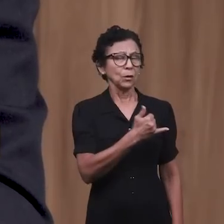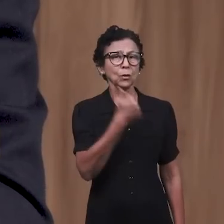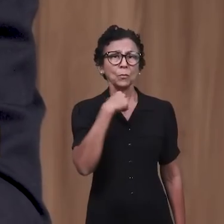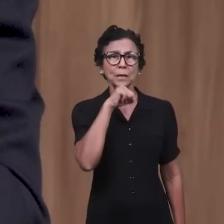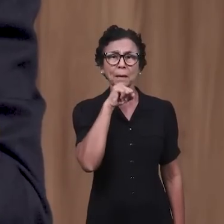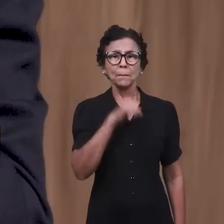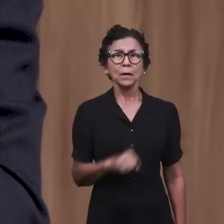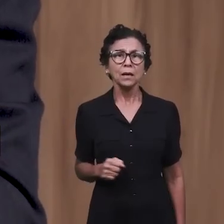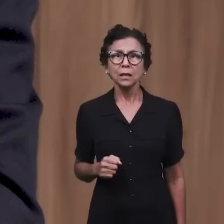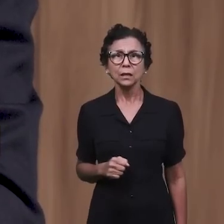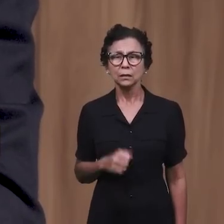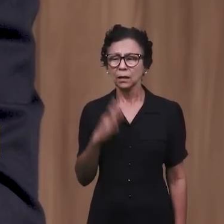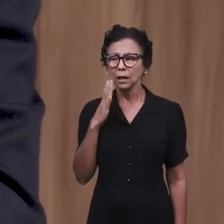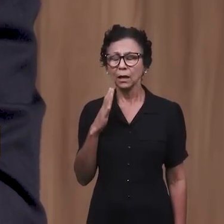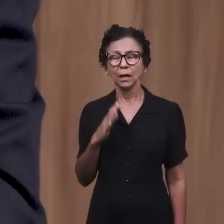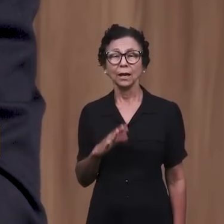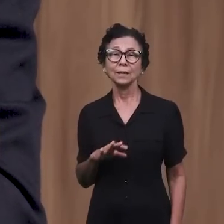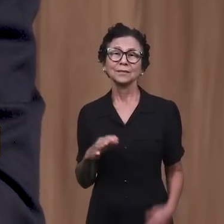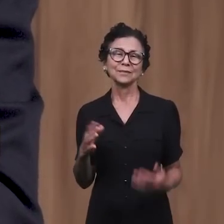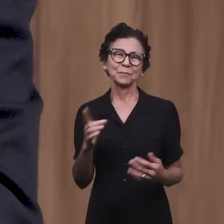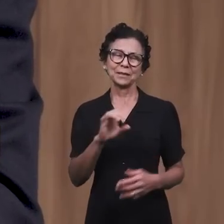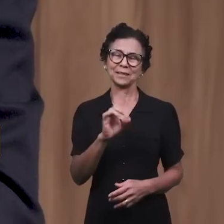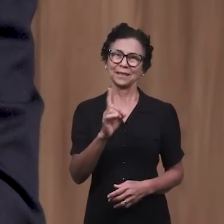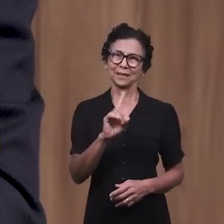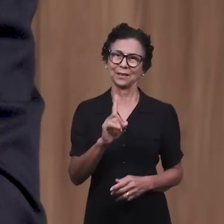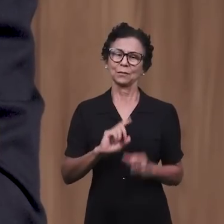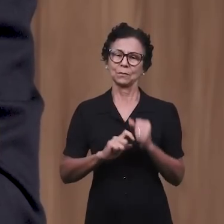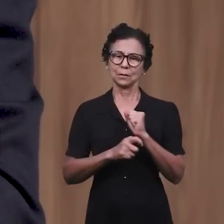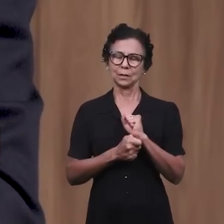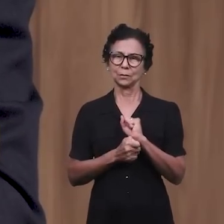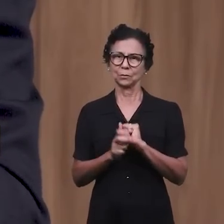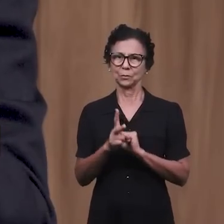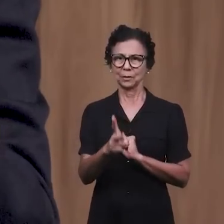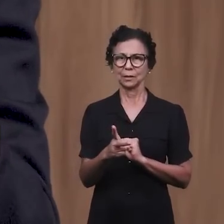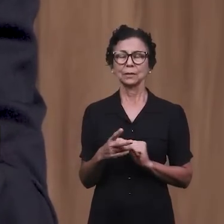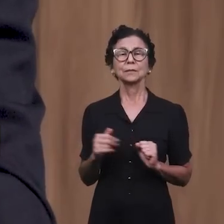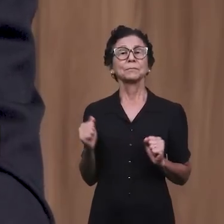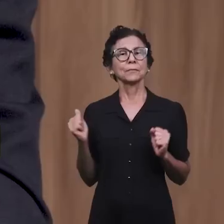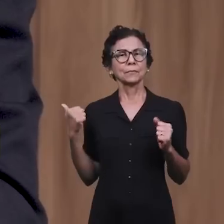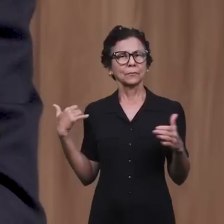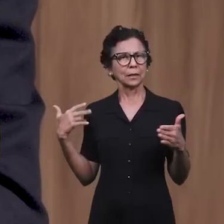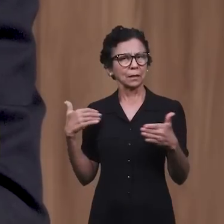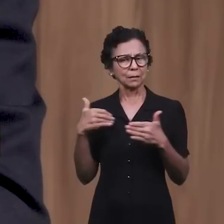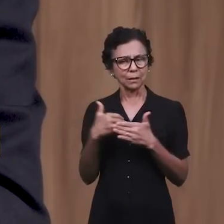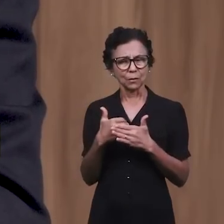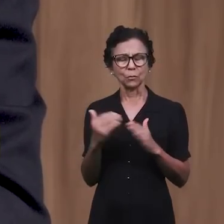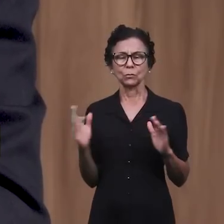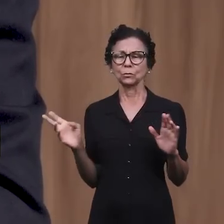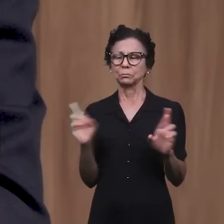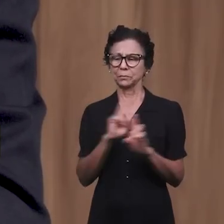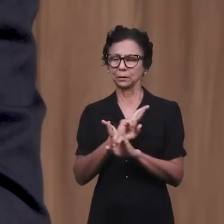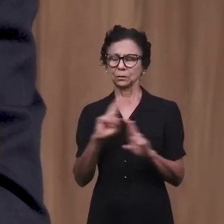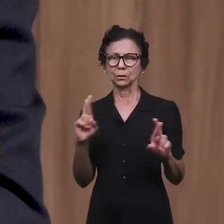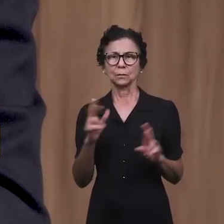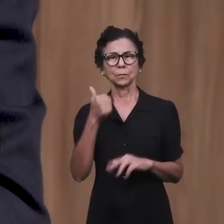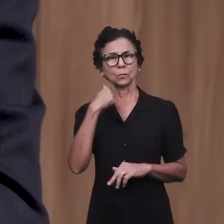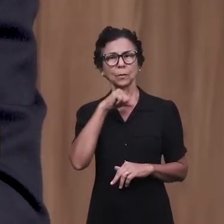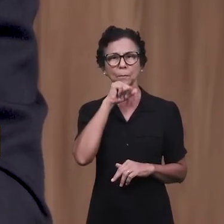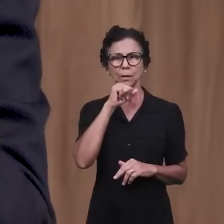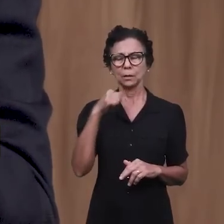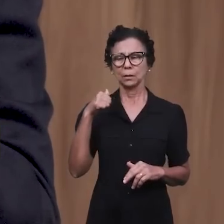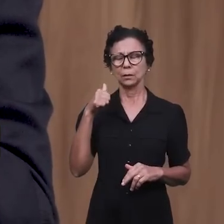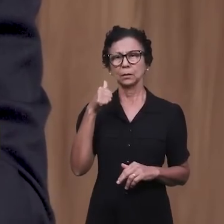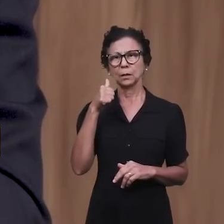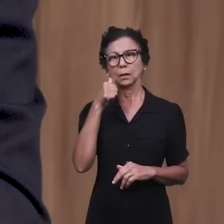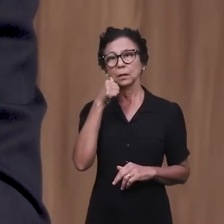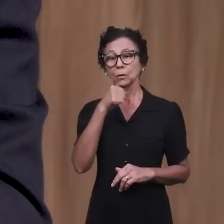no pastor. Até hoje, ela ainda mantém esse relacionamento comigo, a mãe também, né? E é importante esse aspecto,